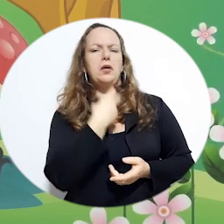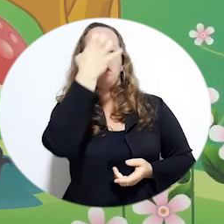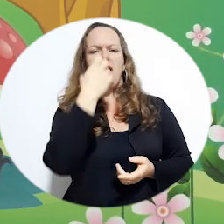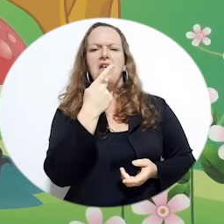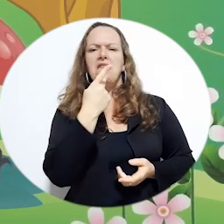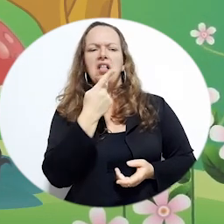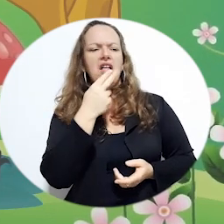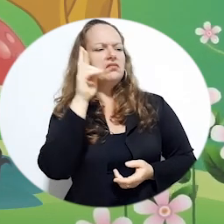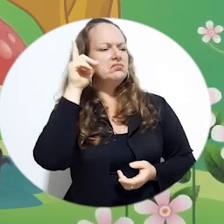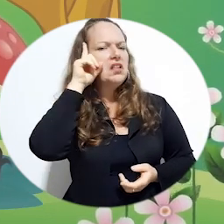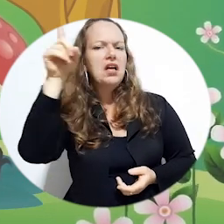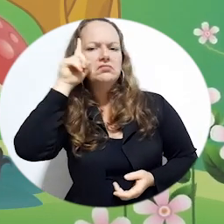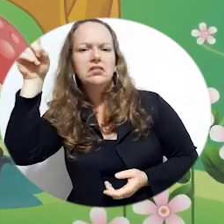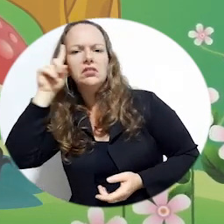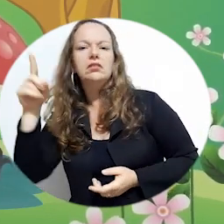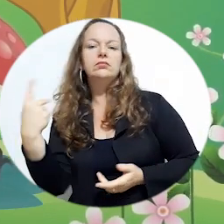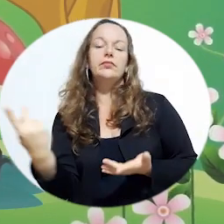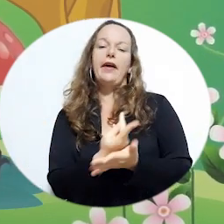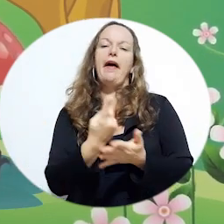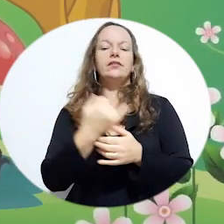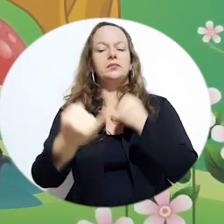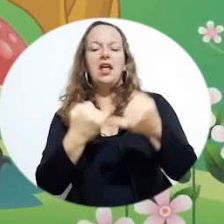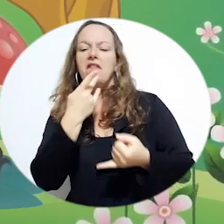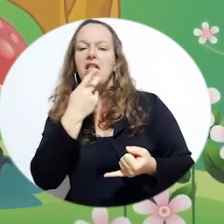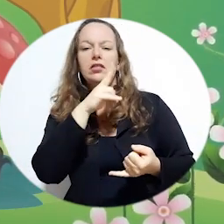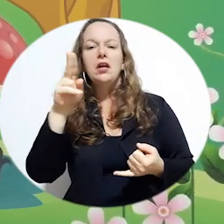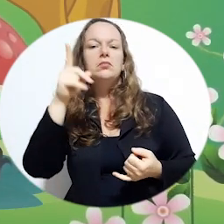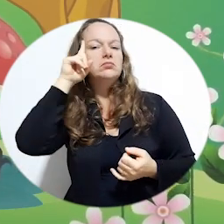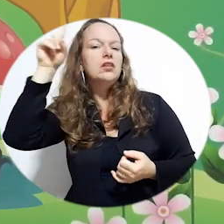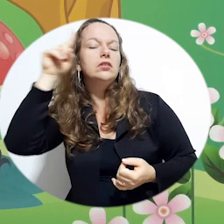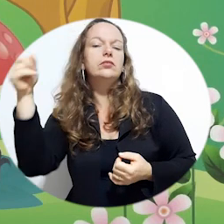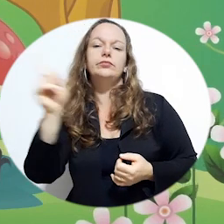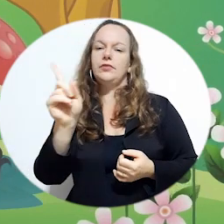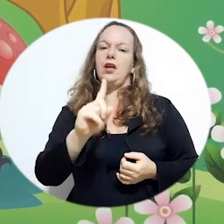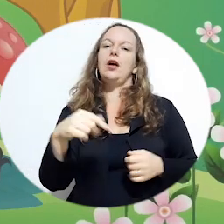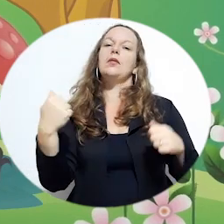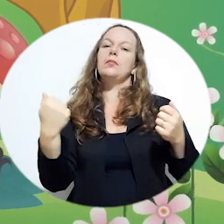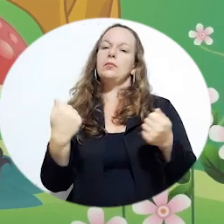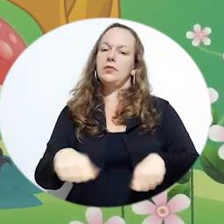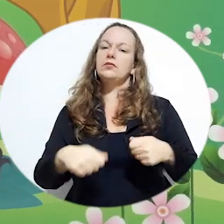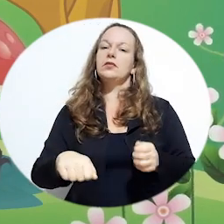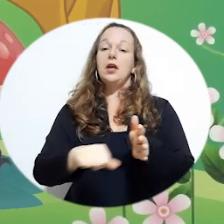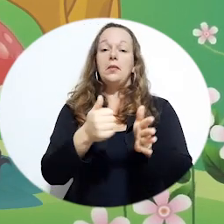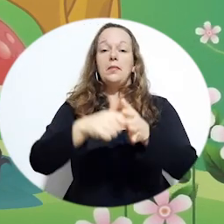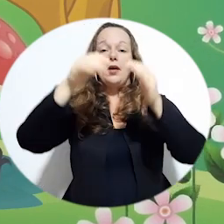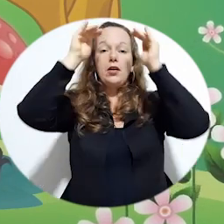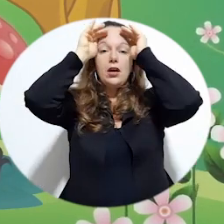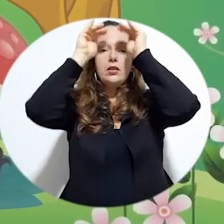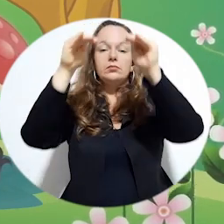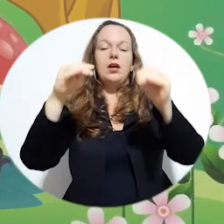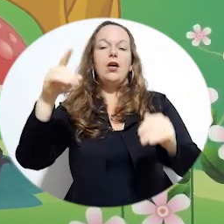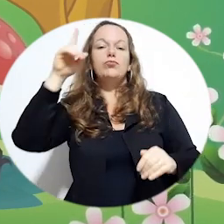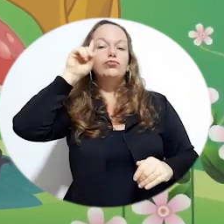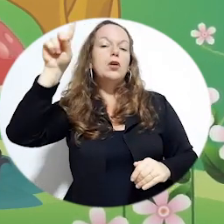em xingamentos, em brincadeiras. Nós precisamos respeitá-lo, respeitar até o